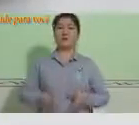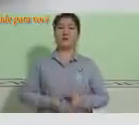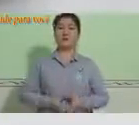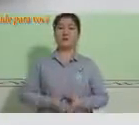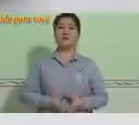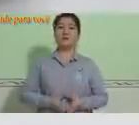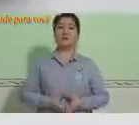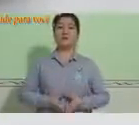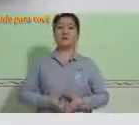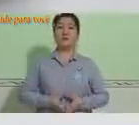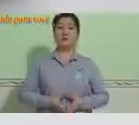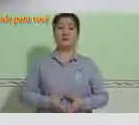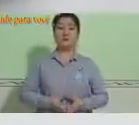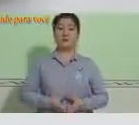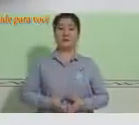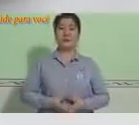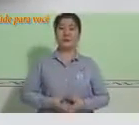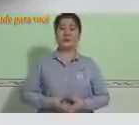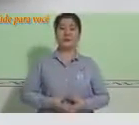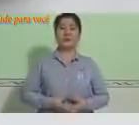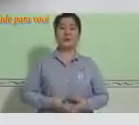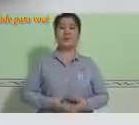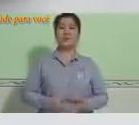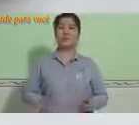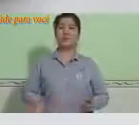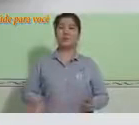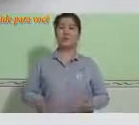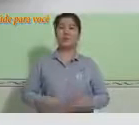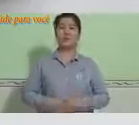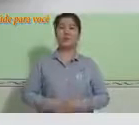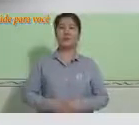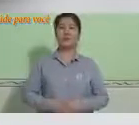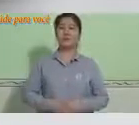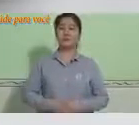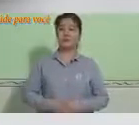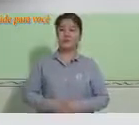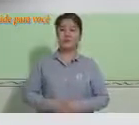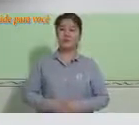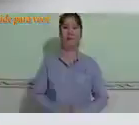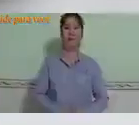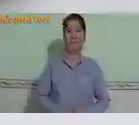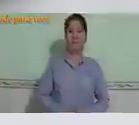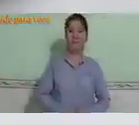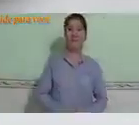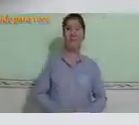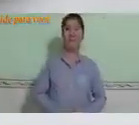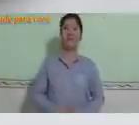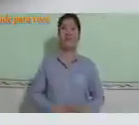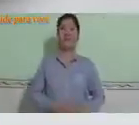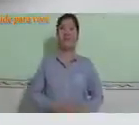O leite deve ser coletado em um recipiente como uma abertura larga. QUANDOE acento agudo